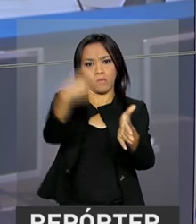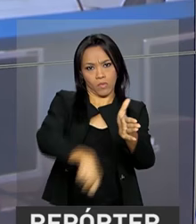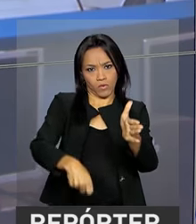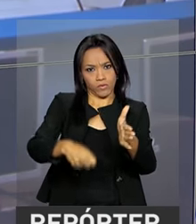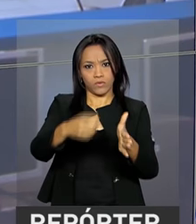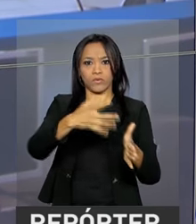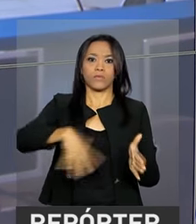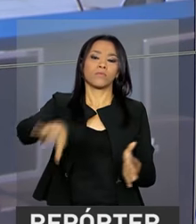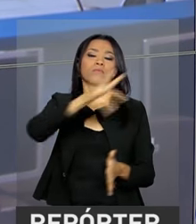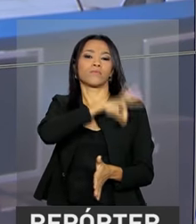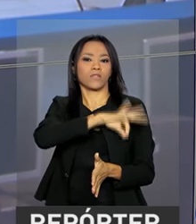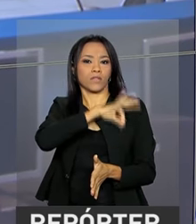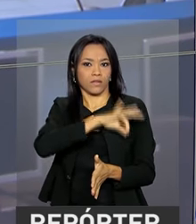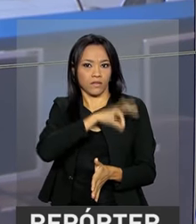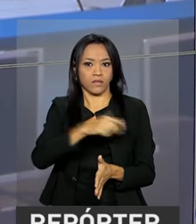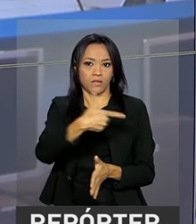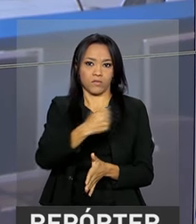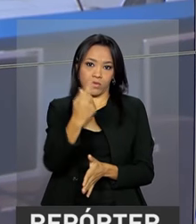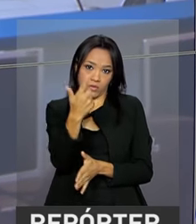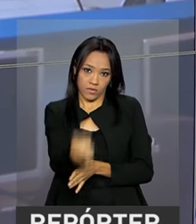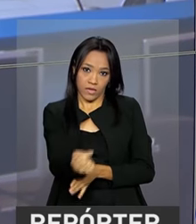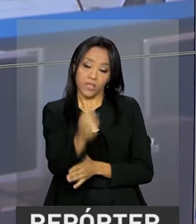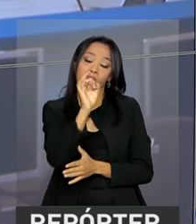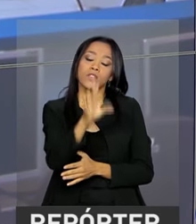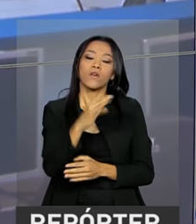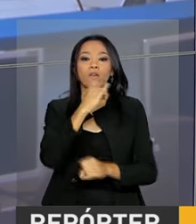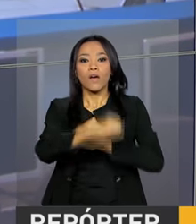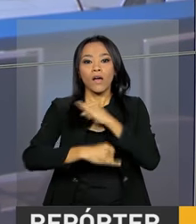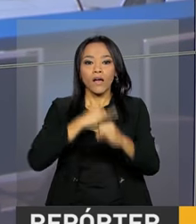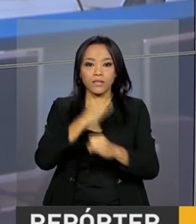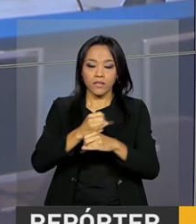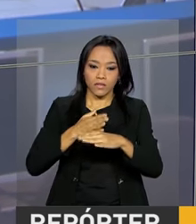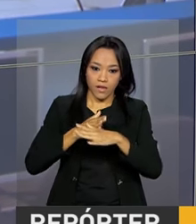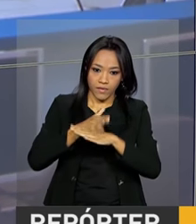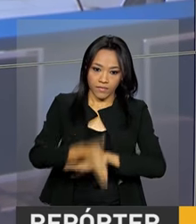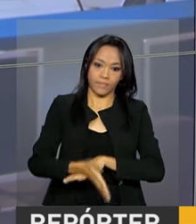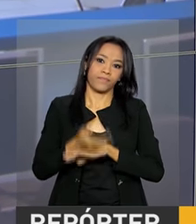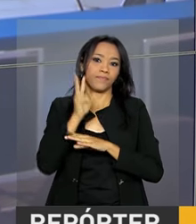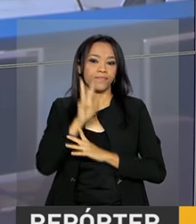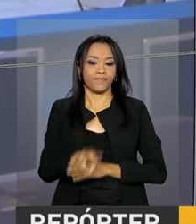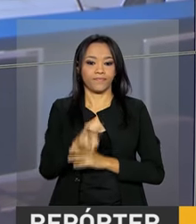renda pessoa física 2017. Basta acessar www.receita.gov.br.